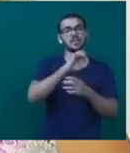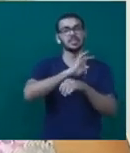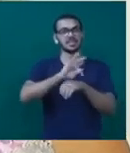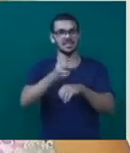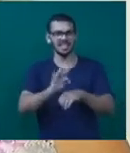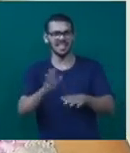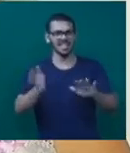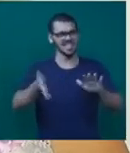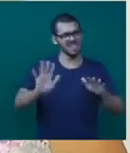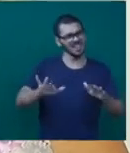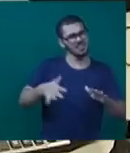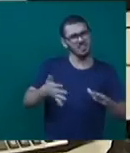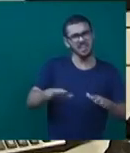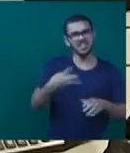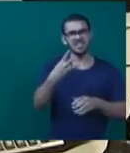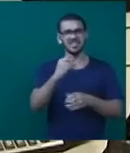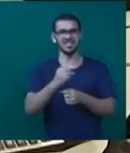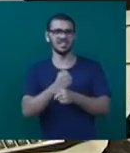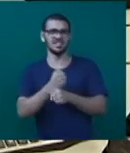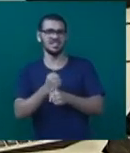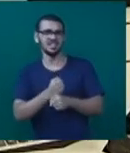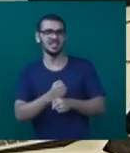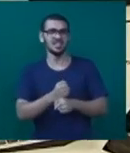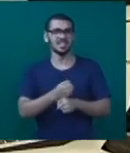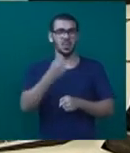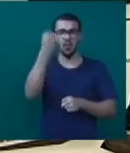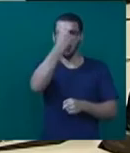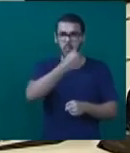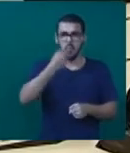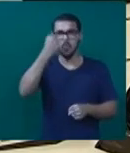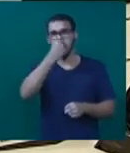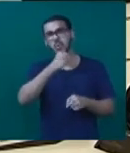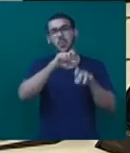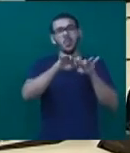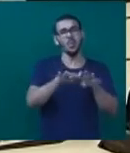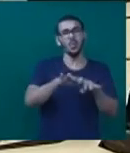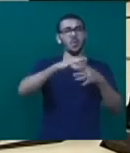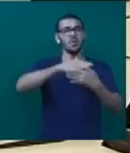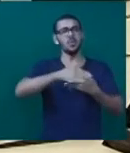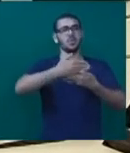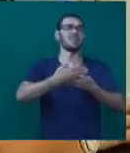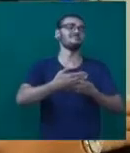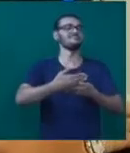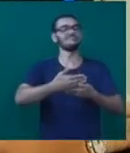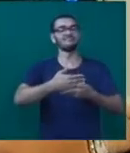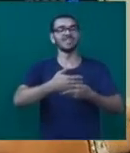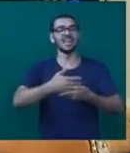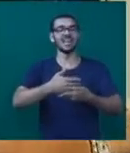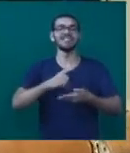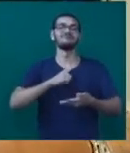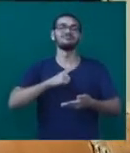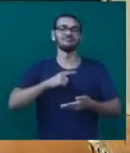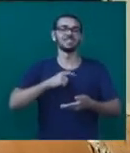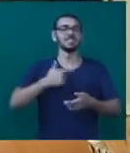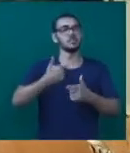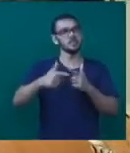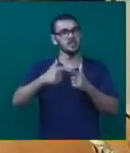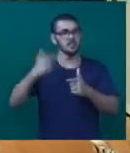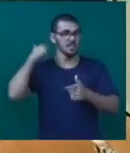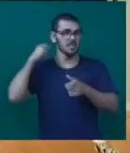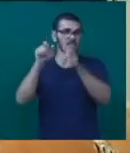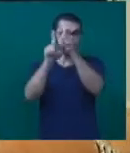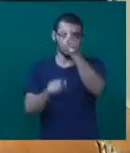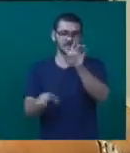anos. São 8 horas em frente ao computador, todos os dias. Ela acabou desenvolvendo problemas na coluna e também em LER, lesão